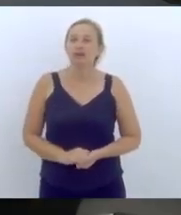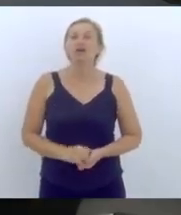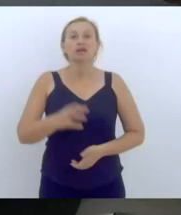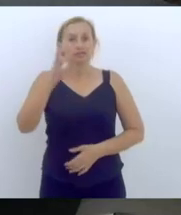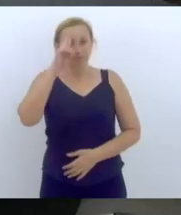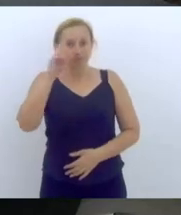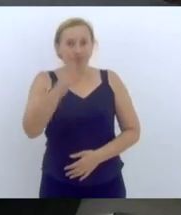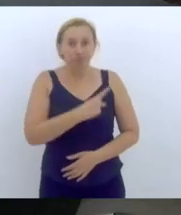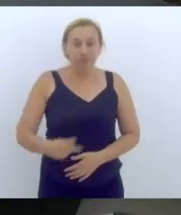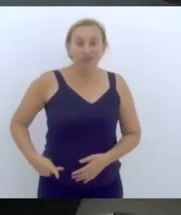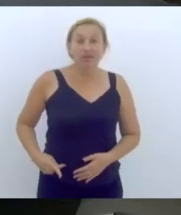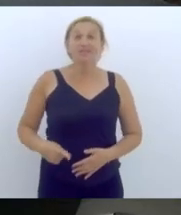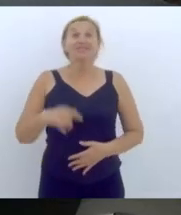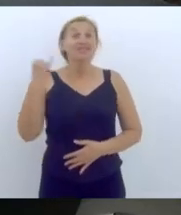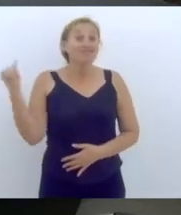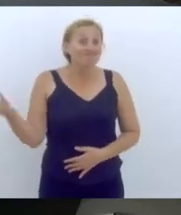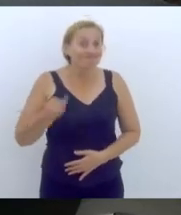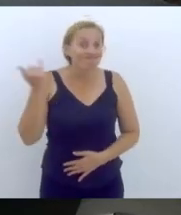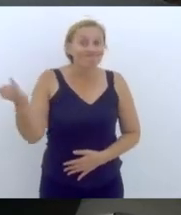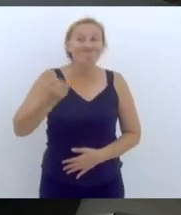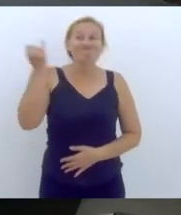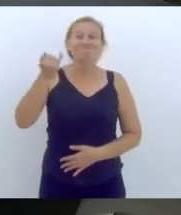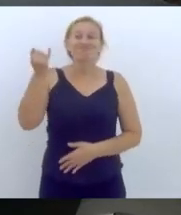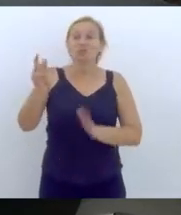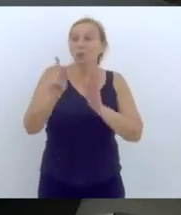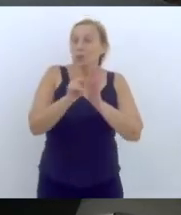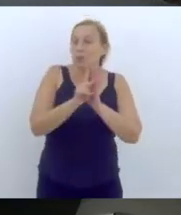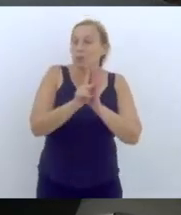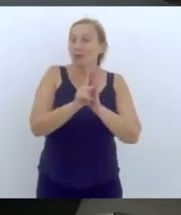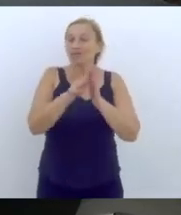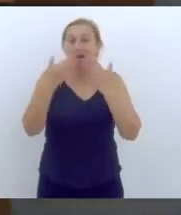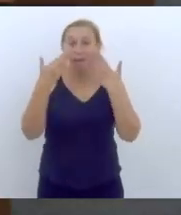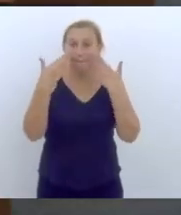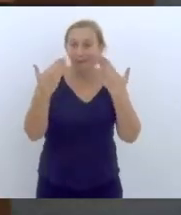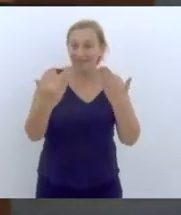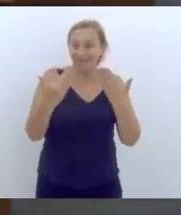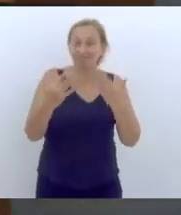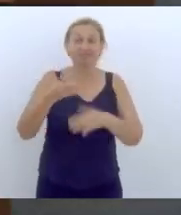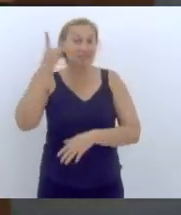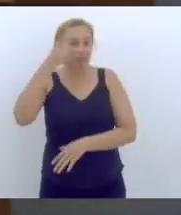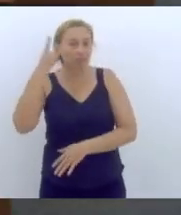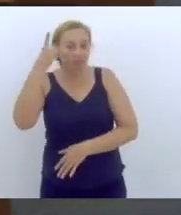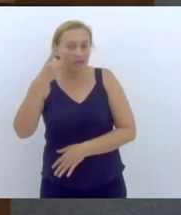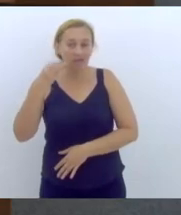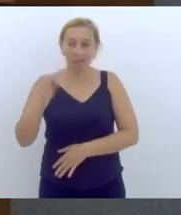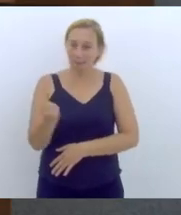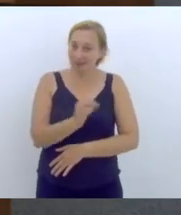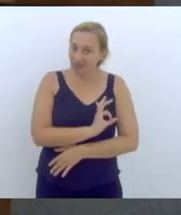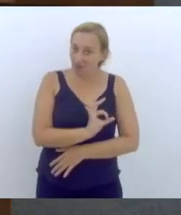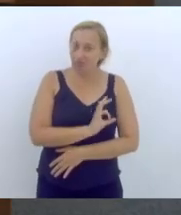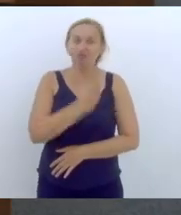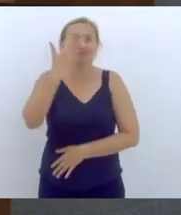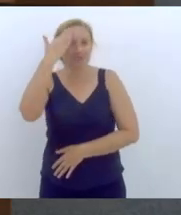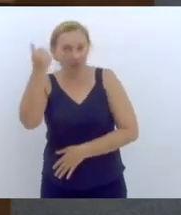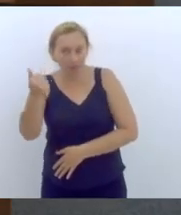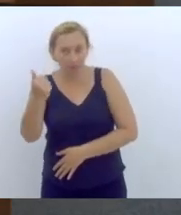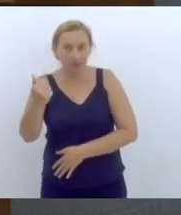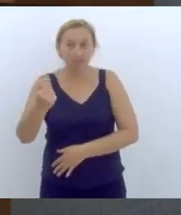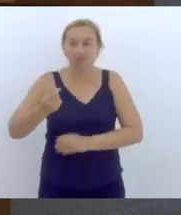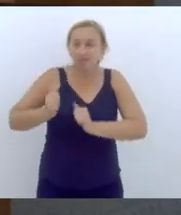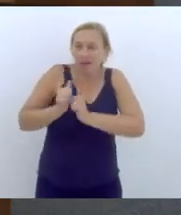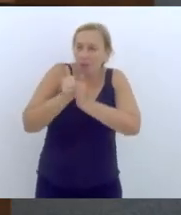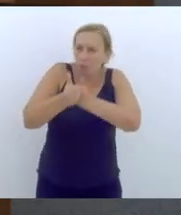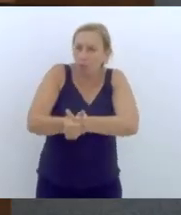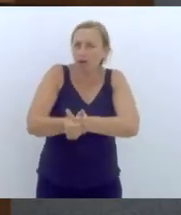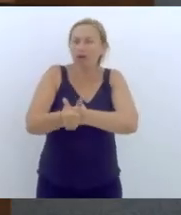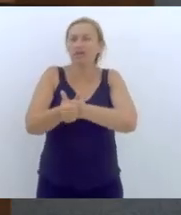Senhora presidenta, muito importante o projeto apresentado pela deputada Marta Rocha. A gente sabe e